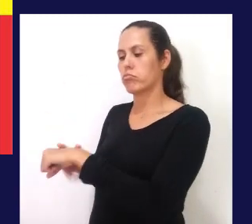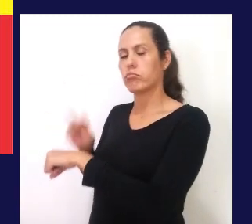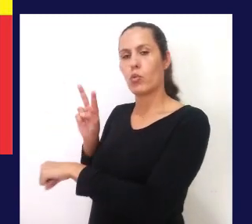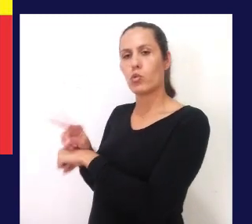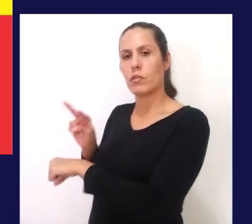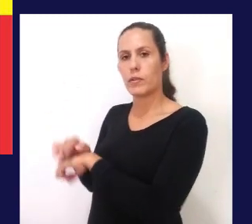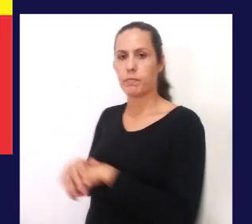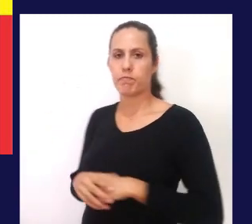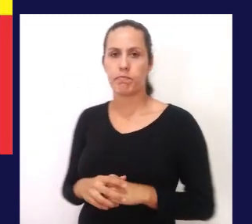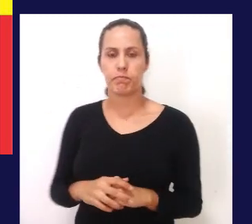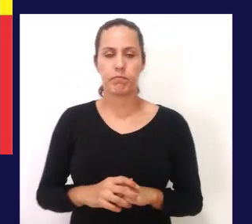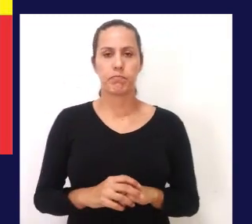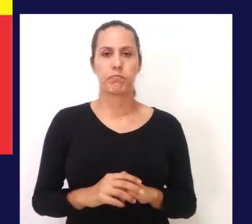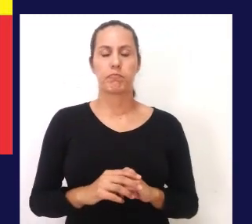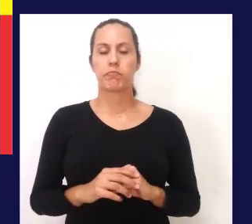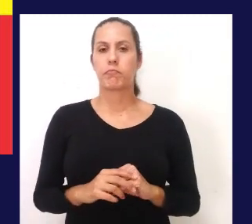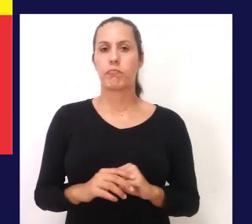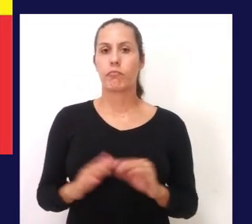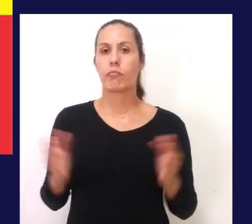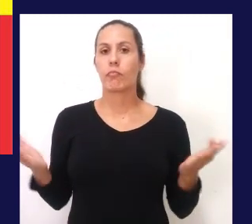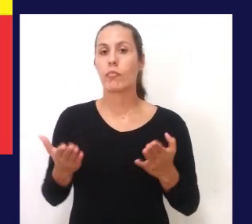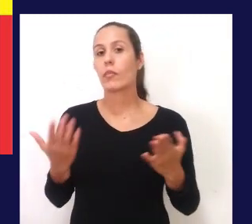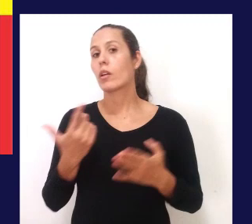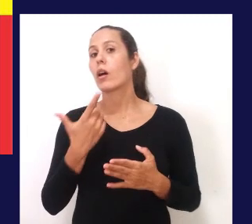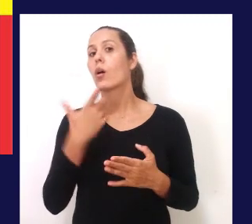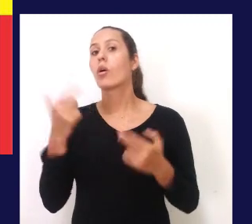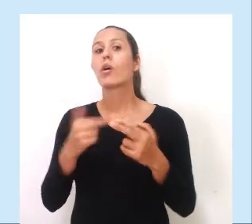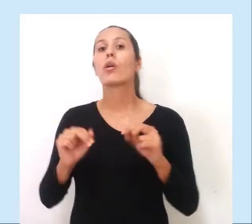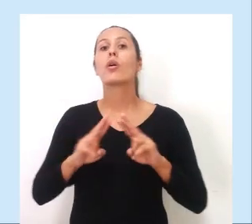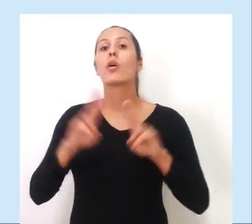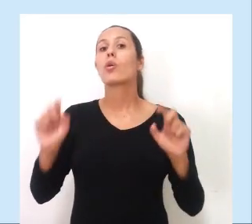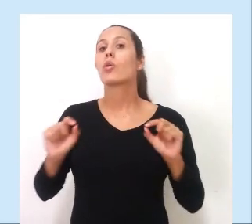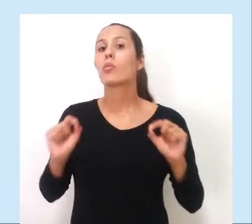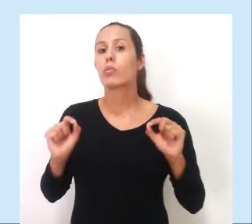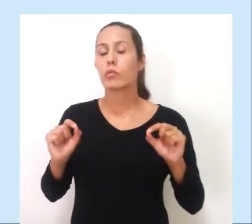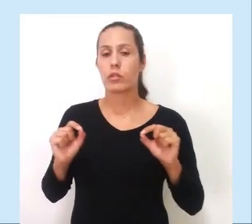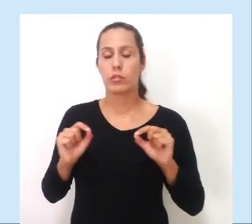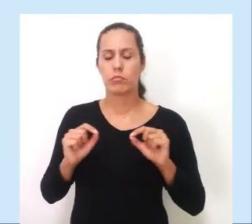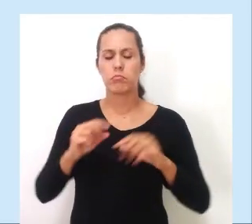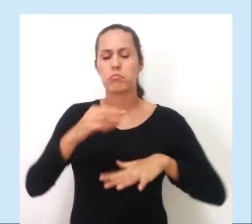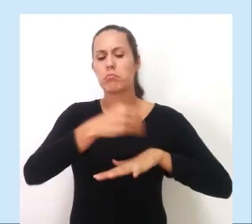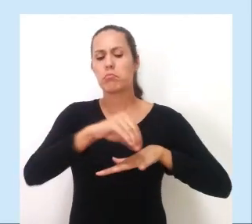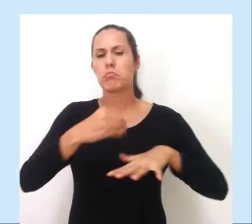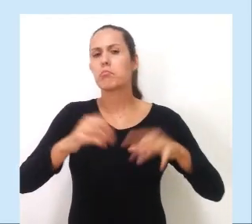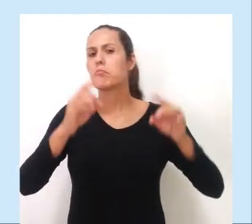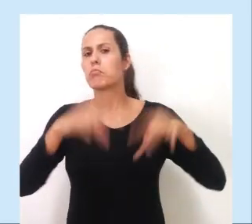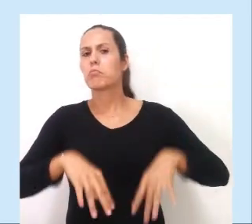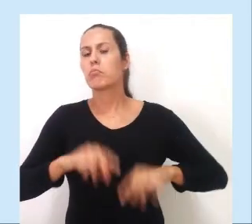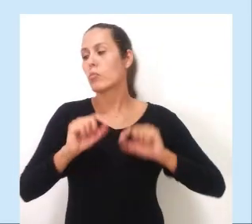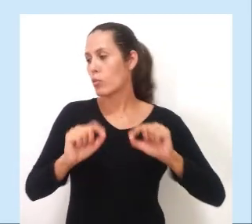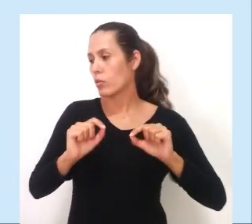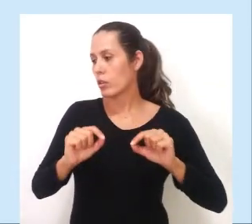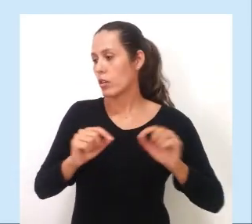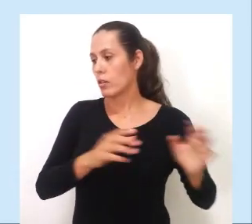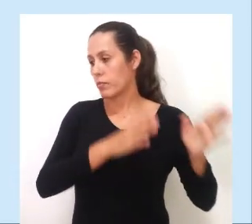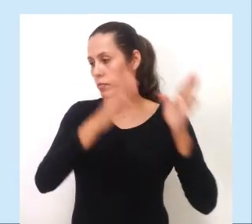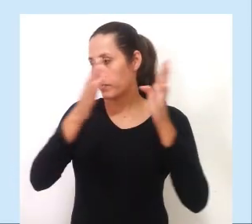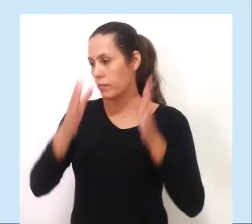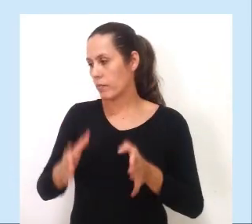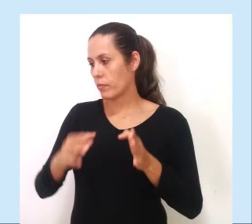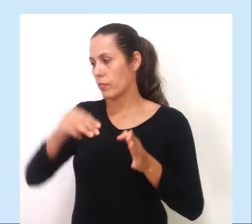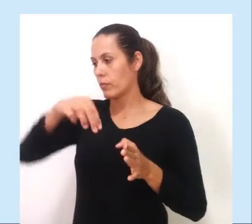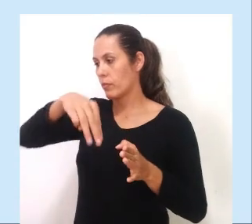dele externa quanto interna, eles são conservados. Agora a gente vai ver outra parte